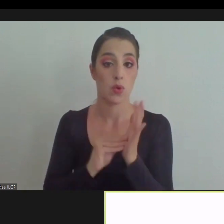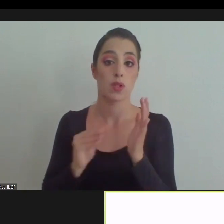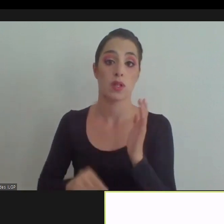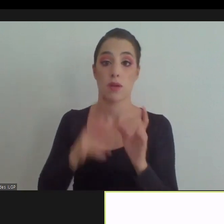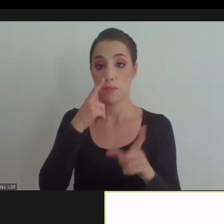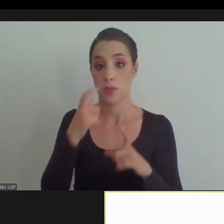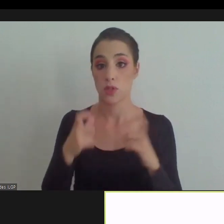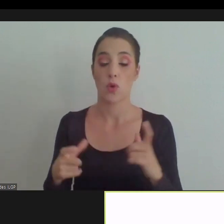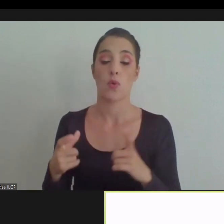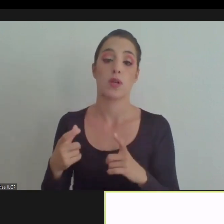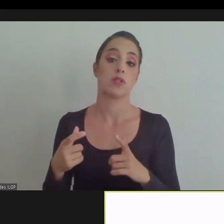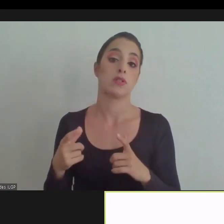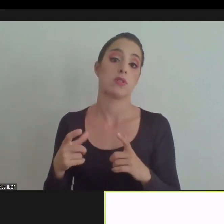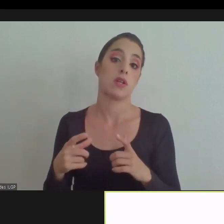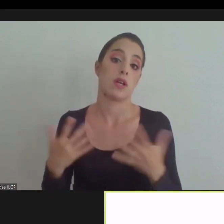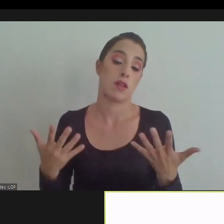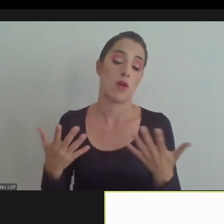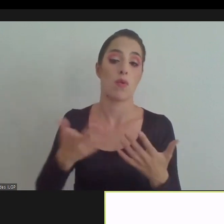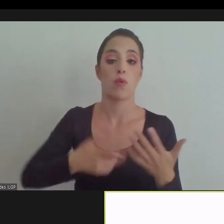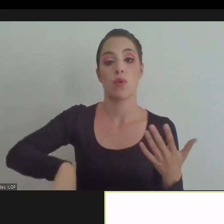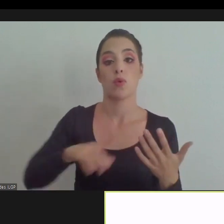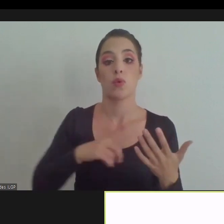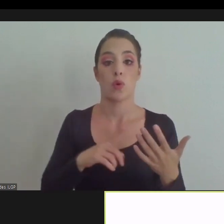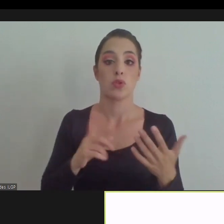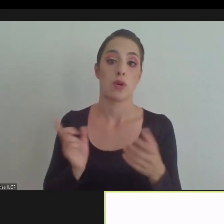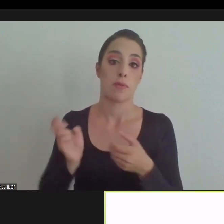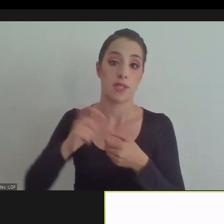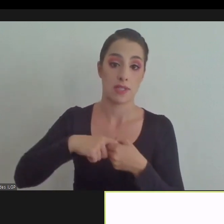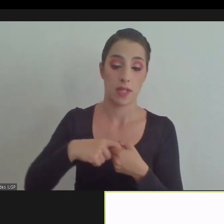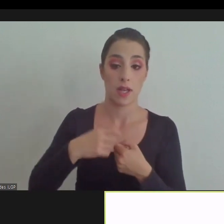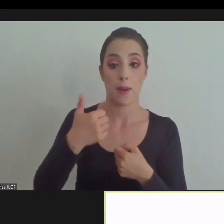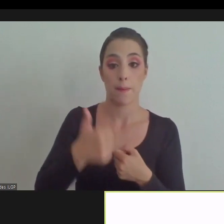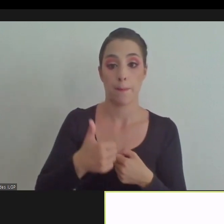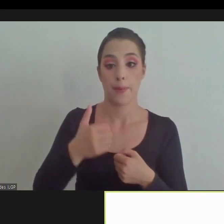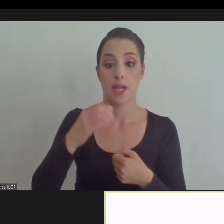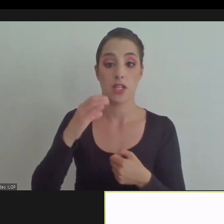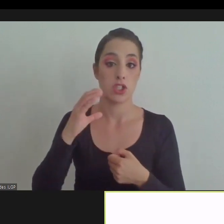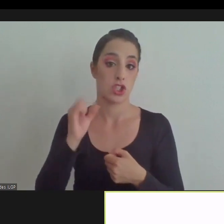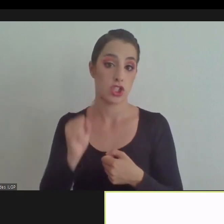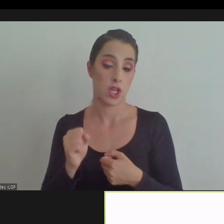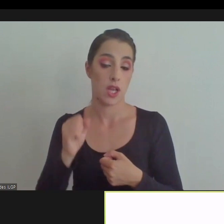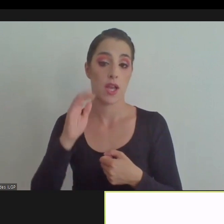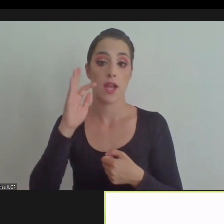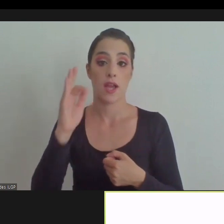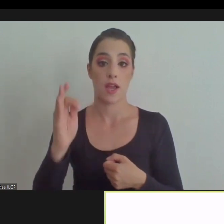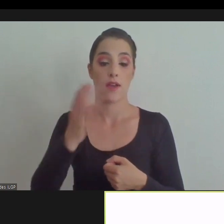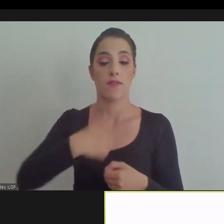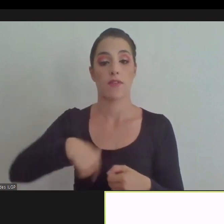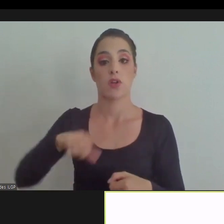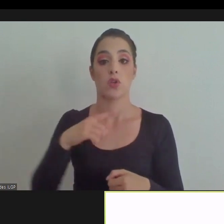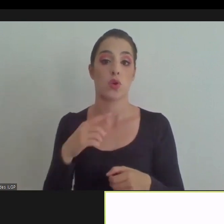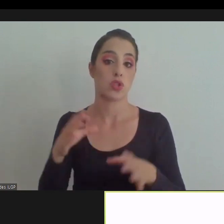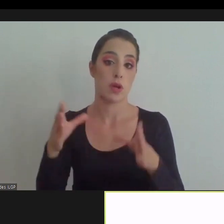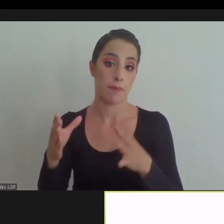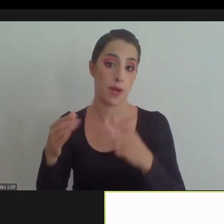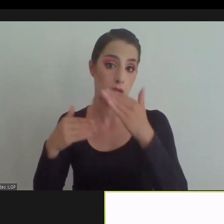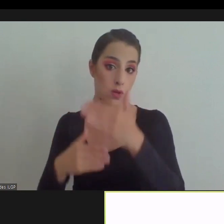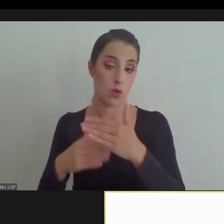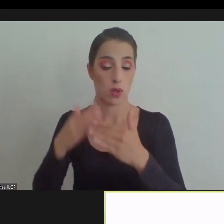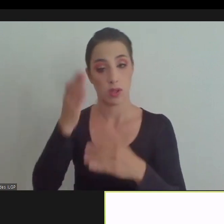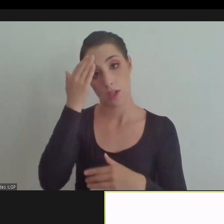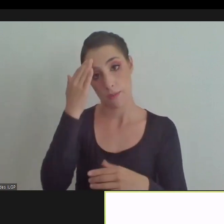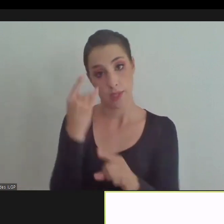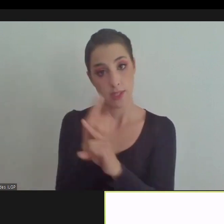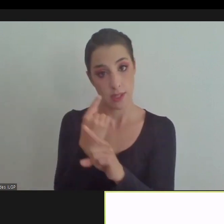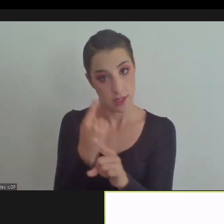qualificados. Então, em parceria com o BGF, fomos elaborando pacotes de capacitação dos